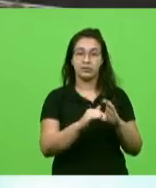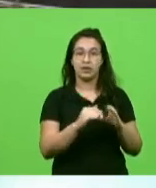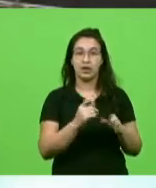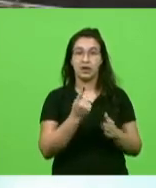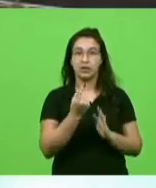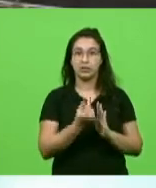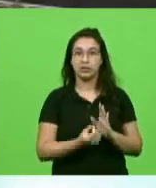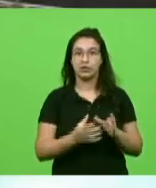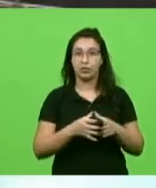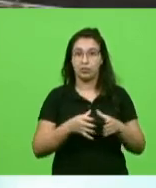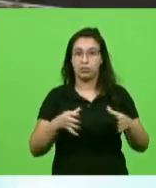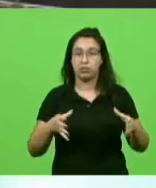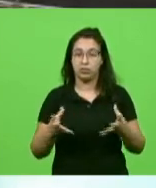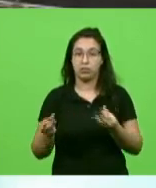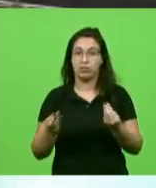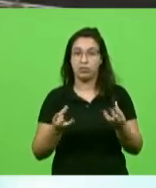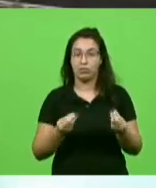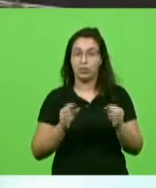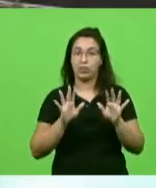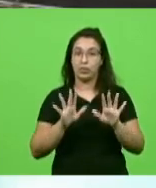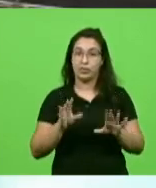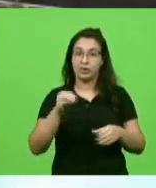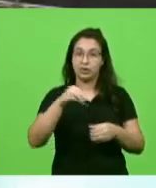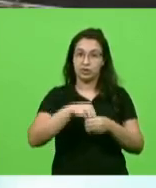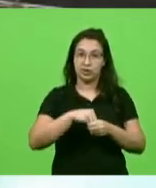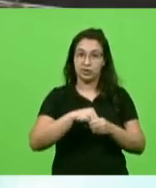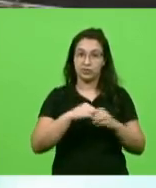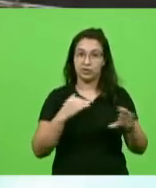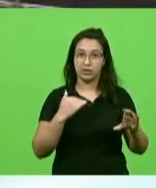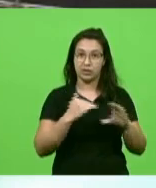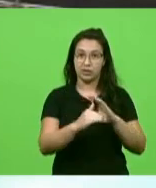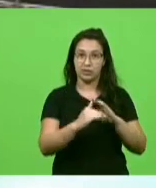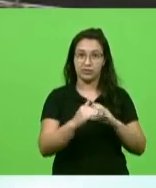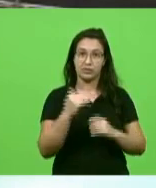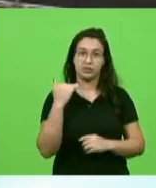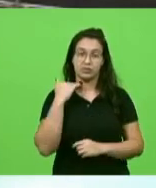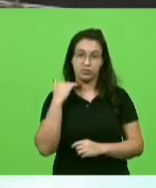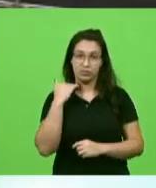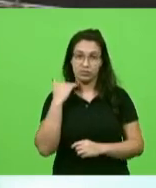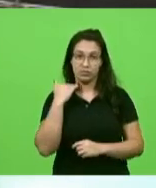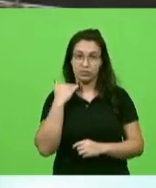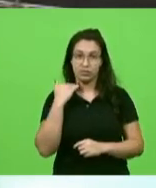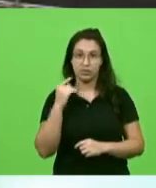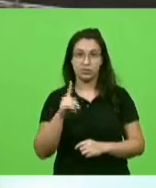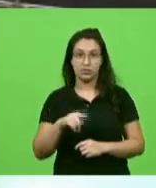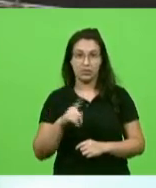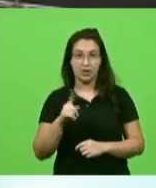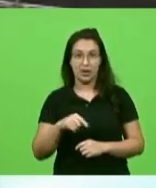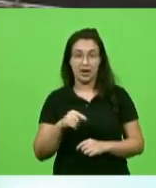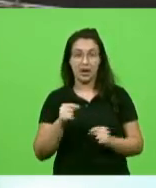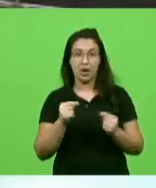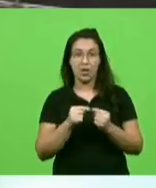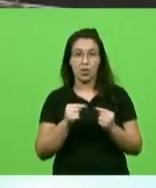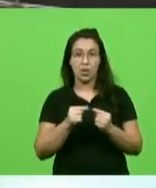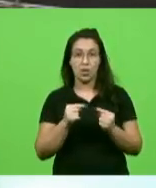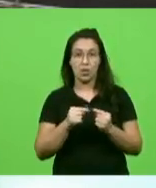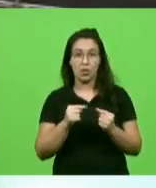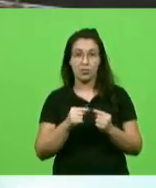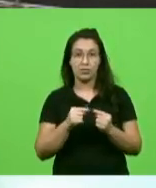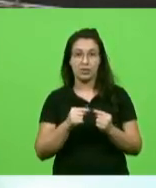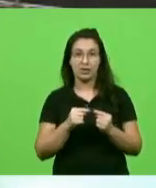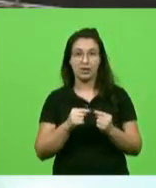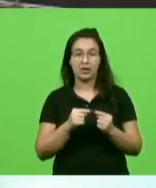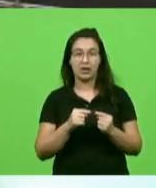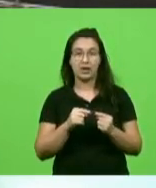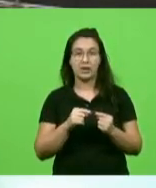pois dentre as referidas nas ações para o caras que bem evidenciam a prática de lavagem de dinheiro não